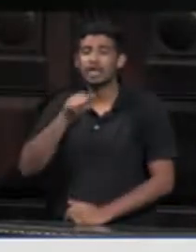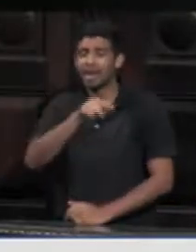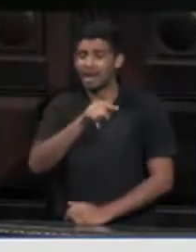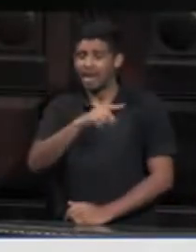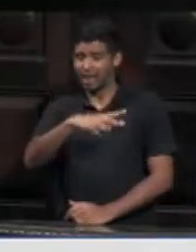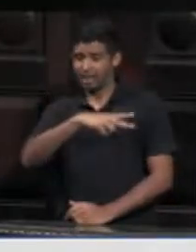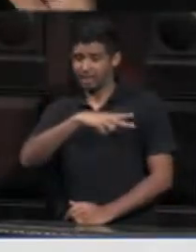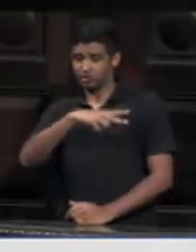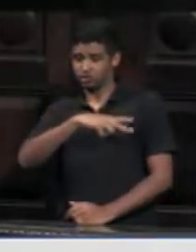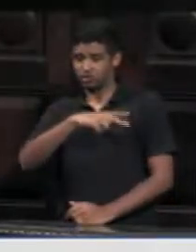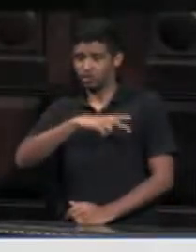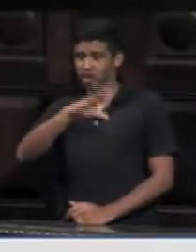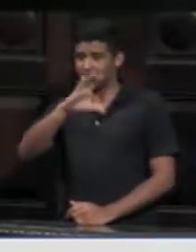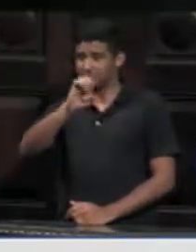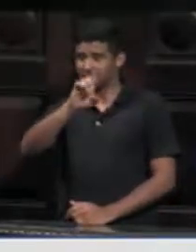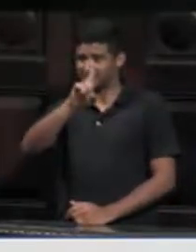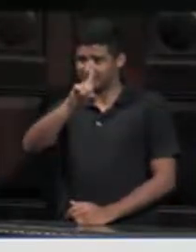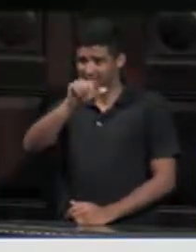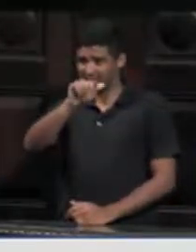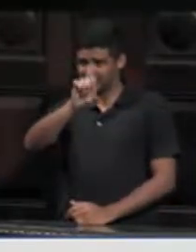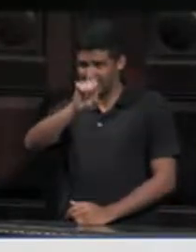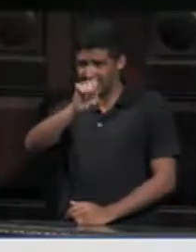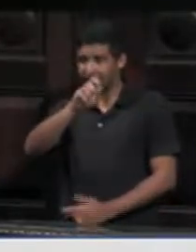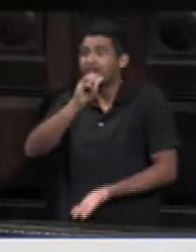é a forma de pagamento.